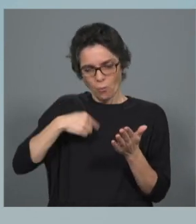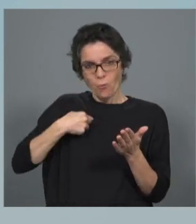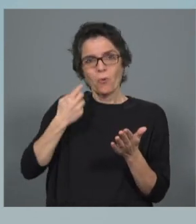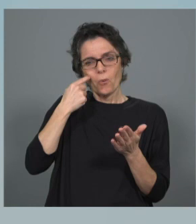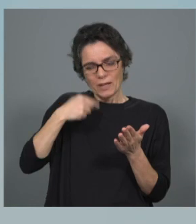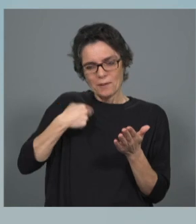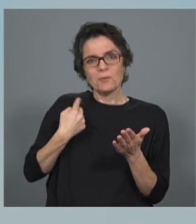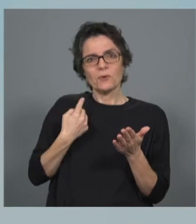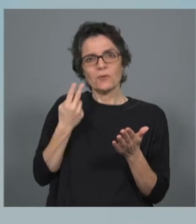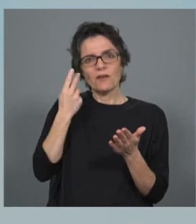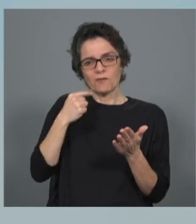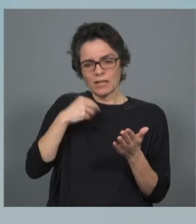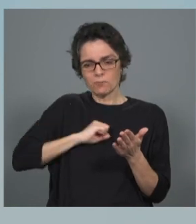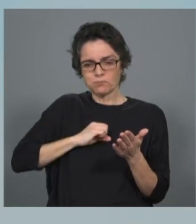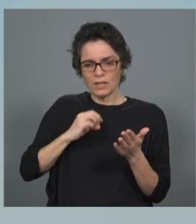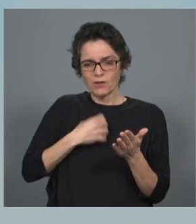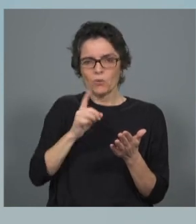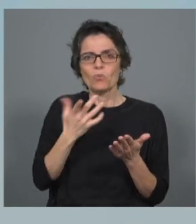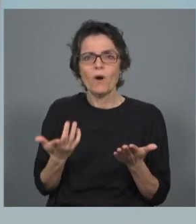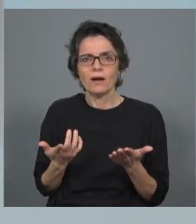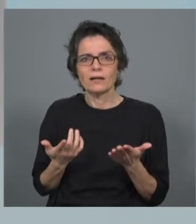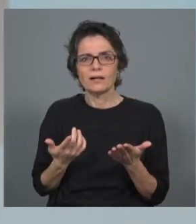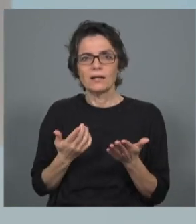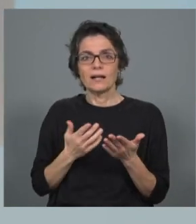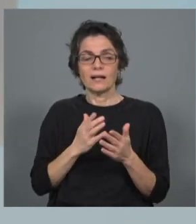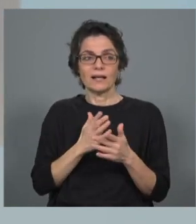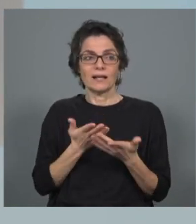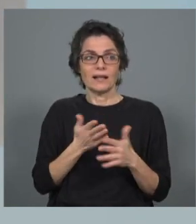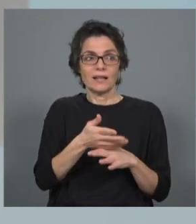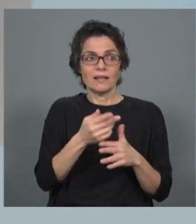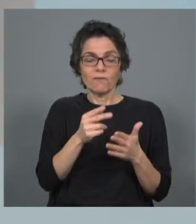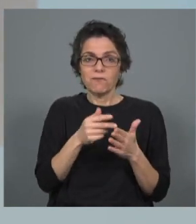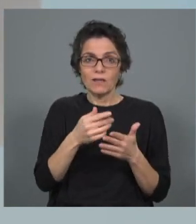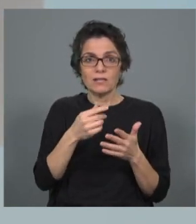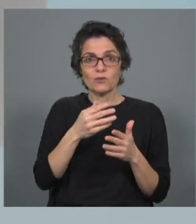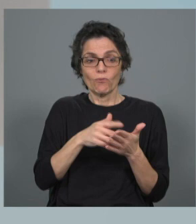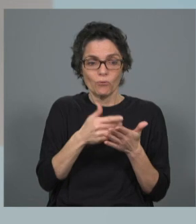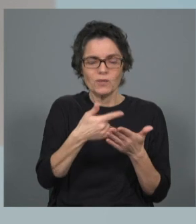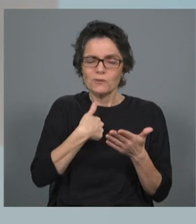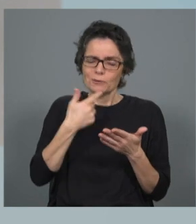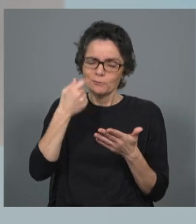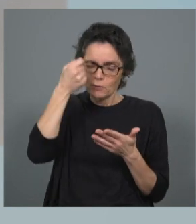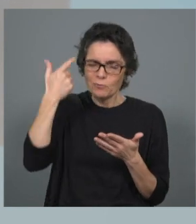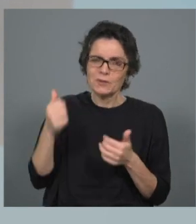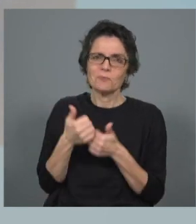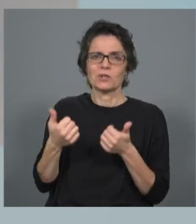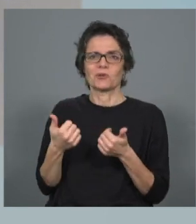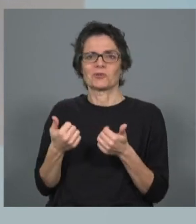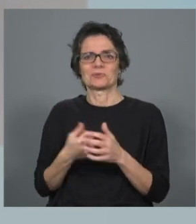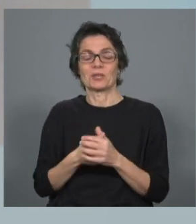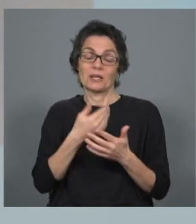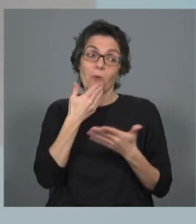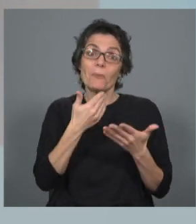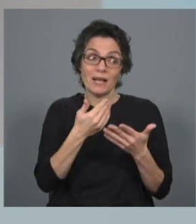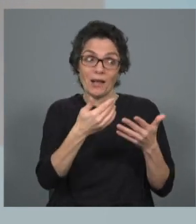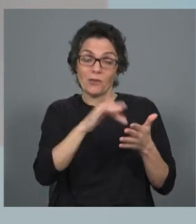significava existir como pessoa, e nesse sentido até tenho uma grande gratidão pelos livros da minha vida, pelos livros que se atravessaram, que se cruzaram ao meu caminho até hoje.